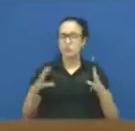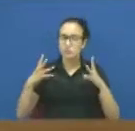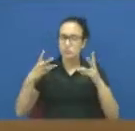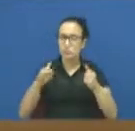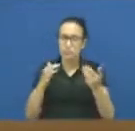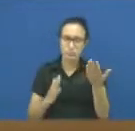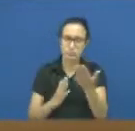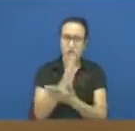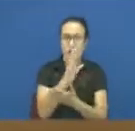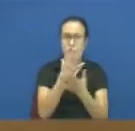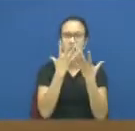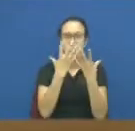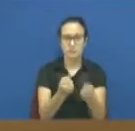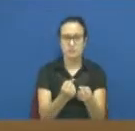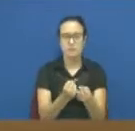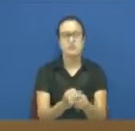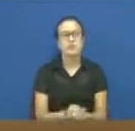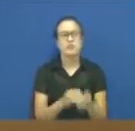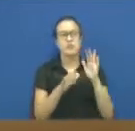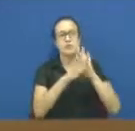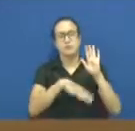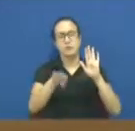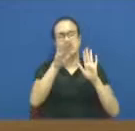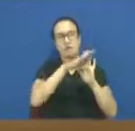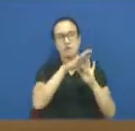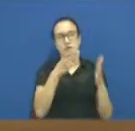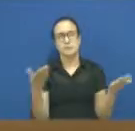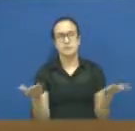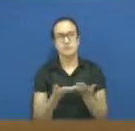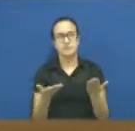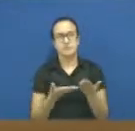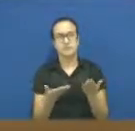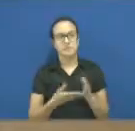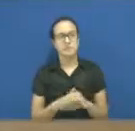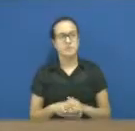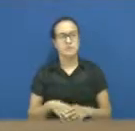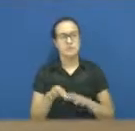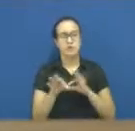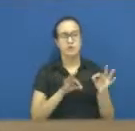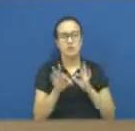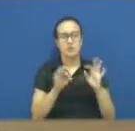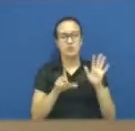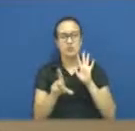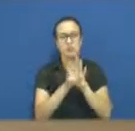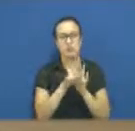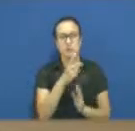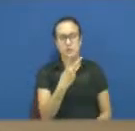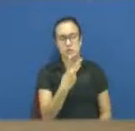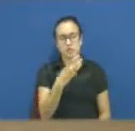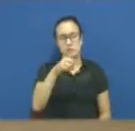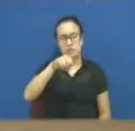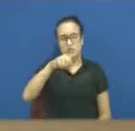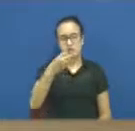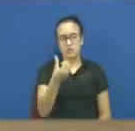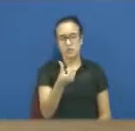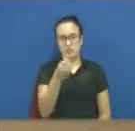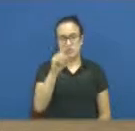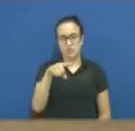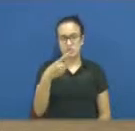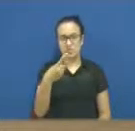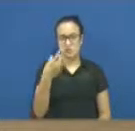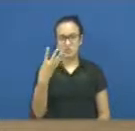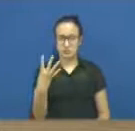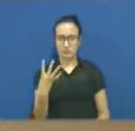Está, portanto, aprovada a inversão de pauta. Apreciaremos, então, o projeto de lei 296 de 2014,